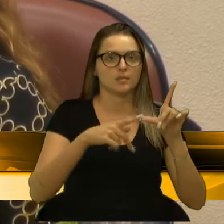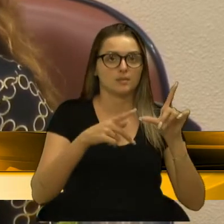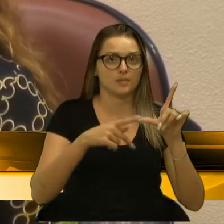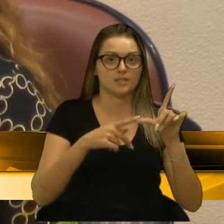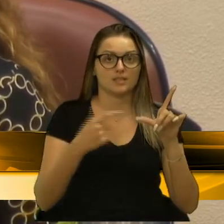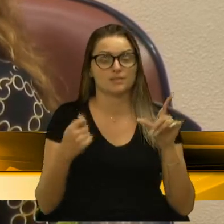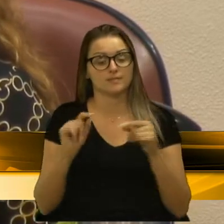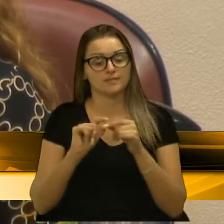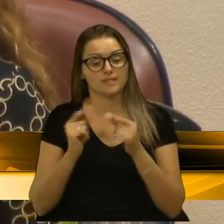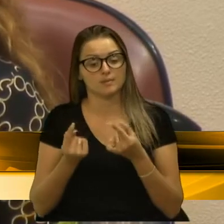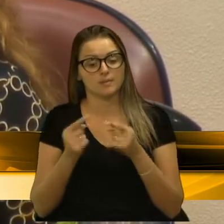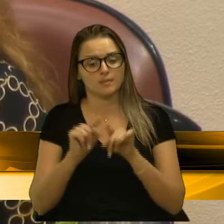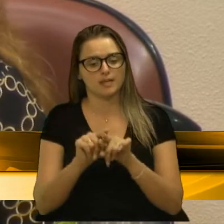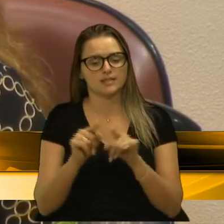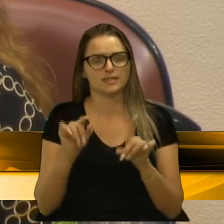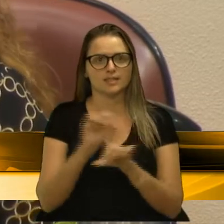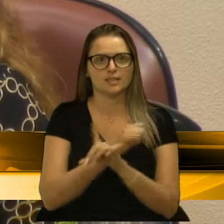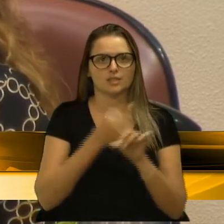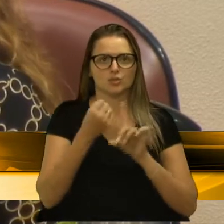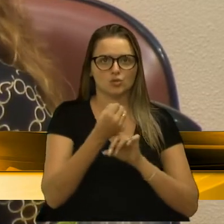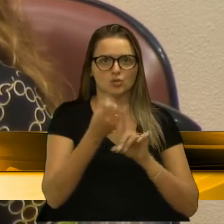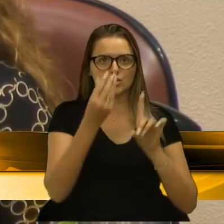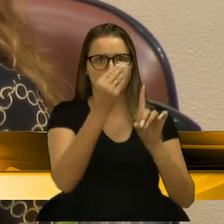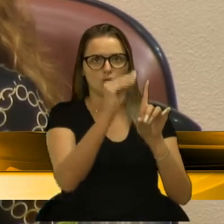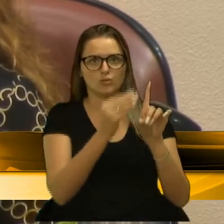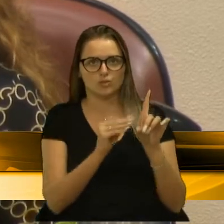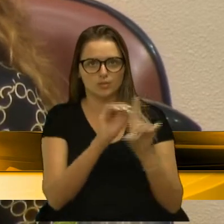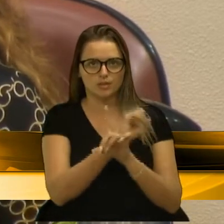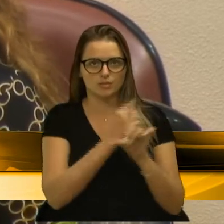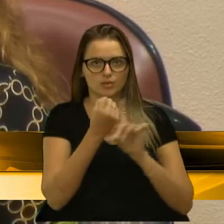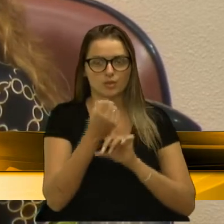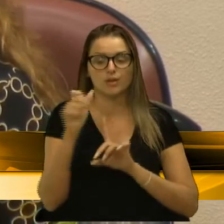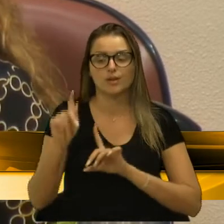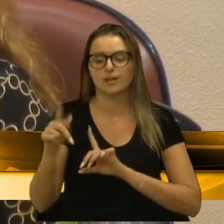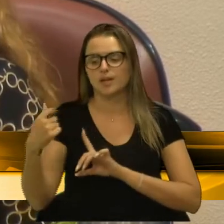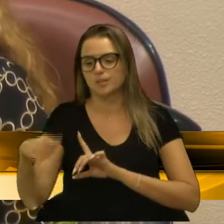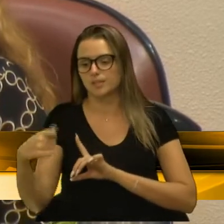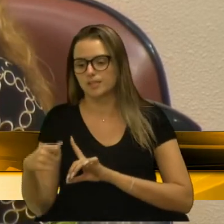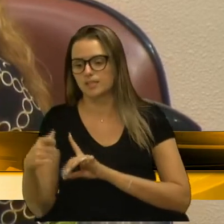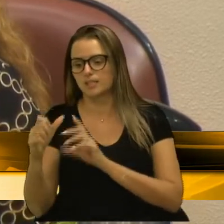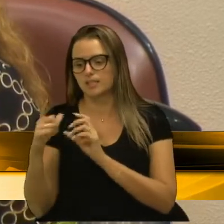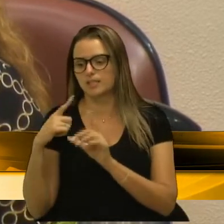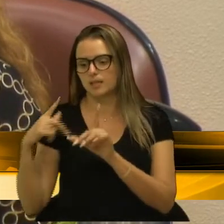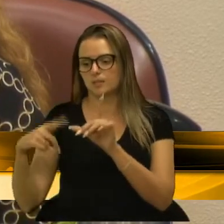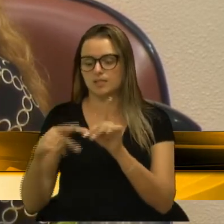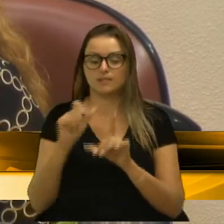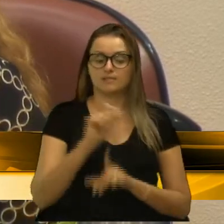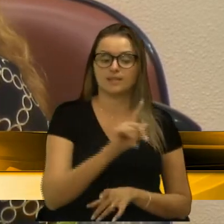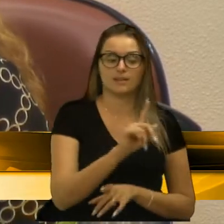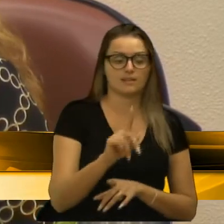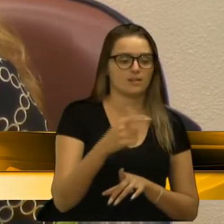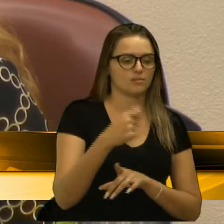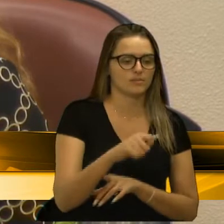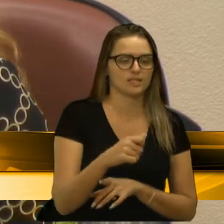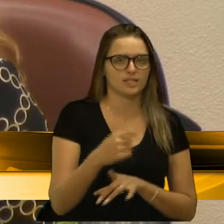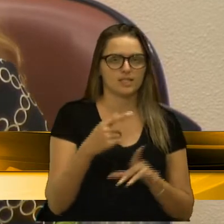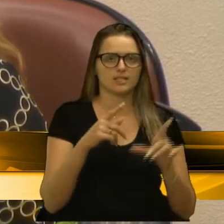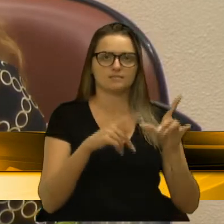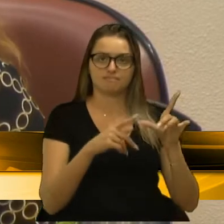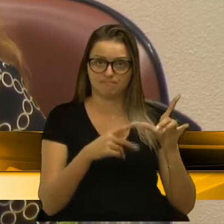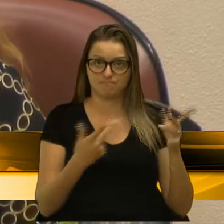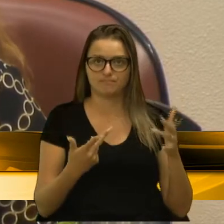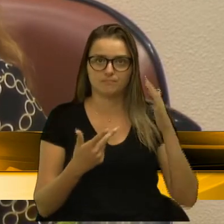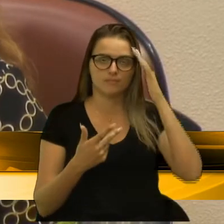talvez aliando a uma questão social, né, aos que realmente necessitam dessa passagem. Então, precisamos fazer uma